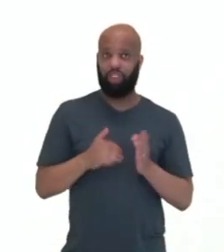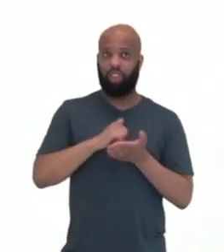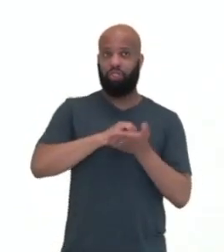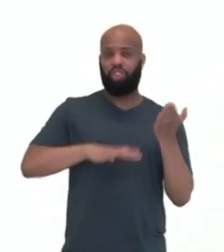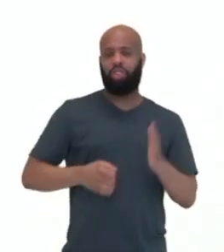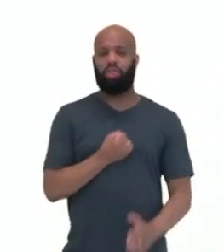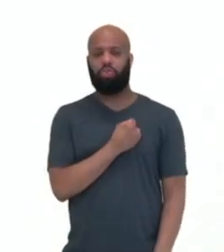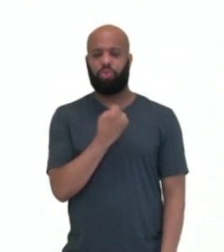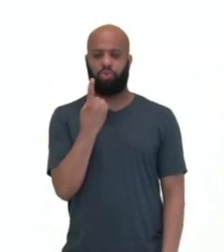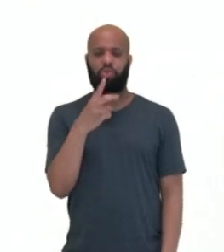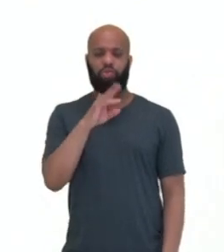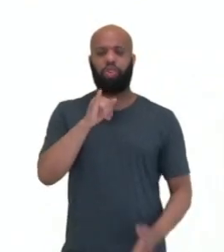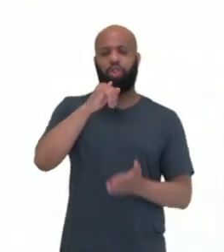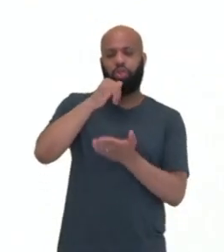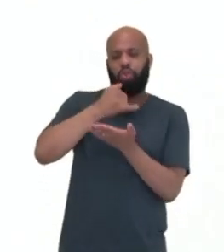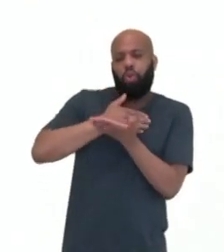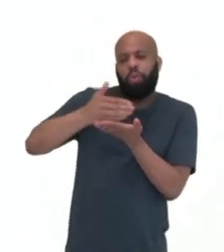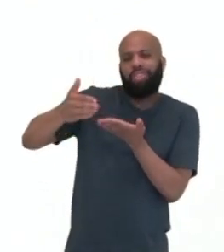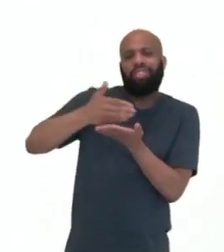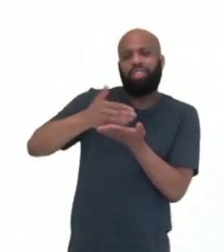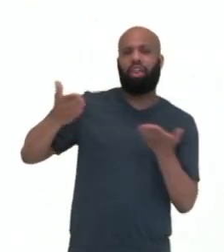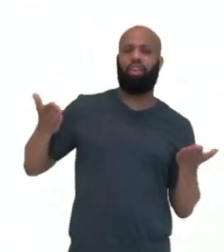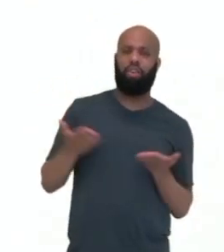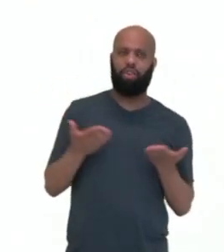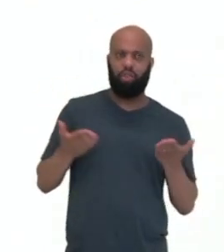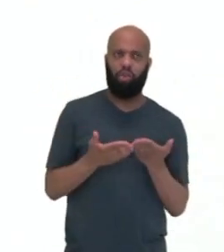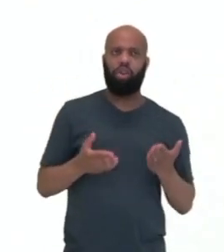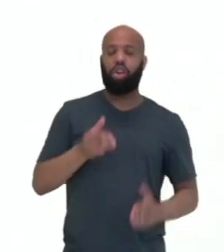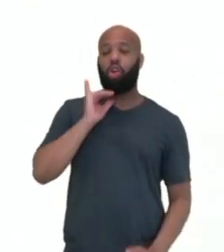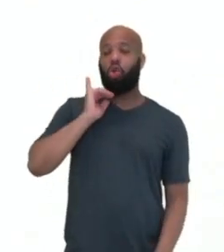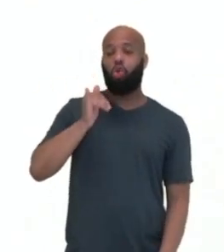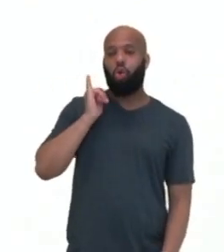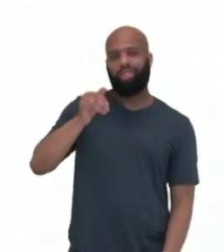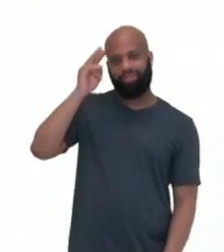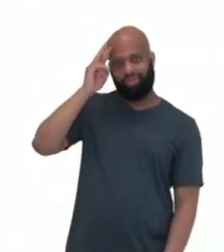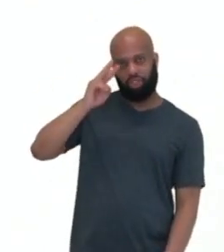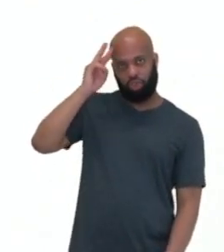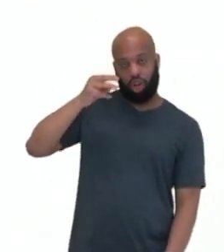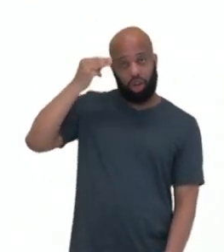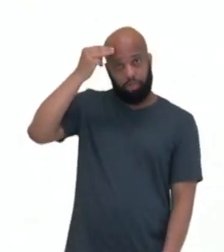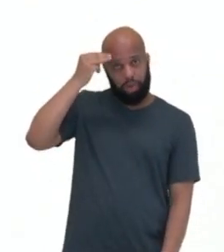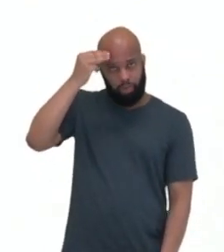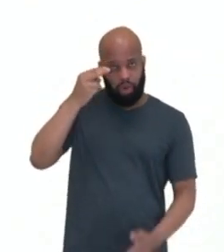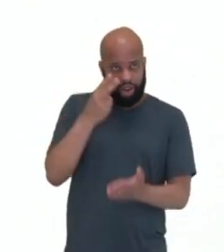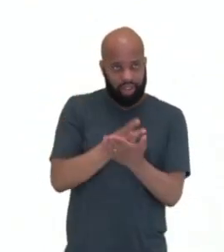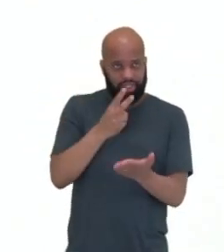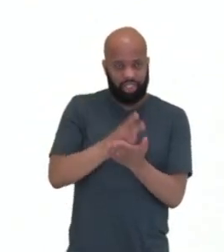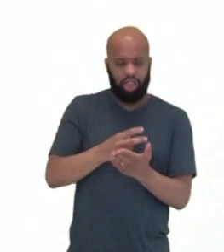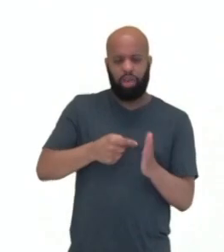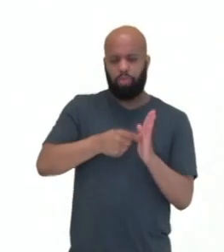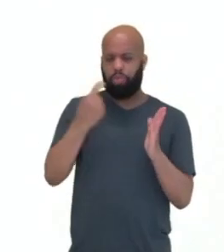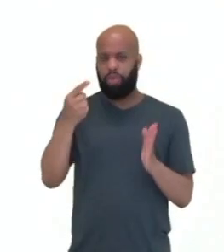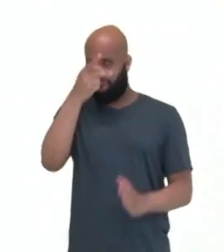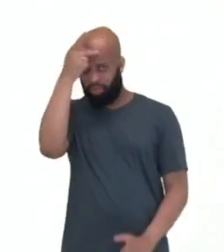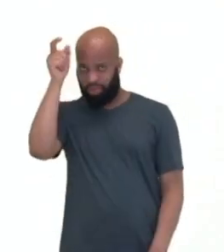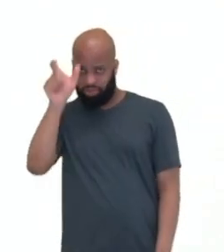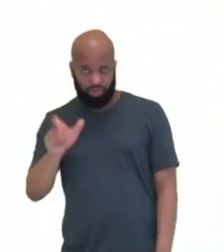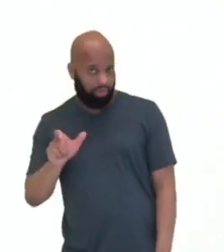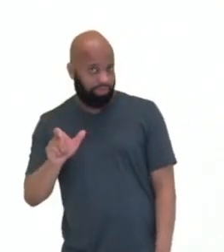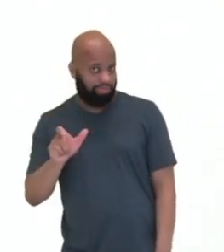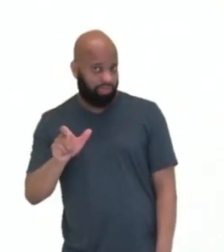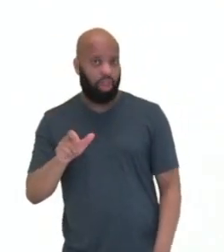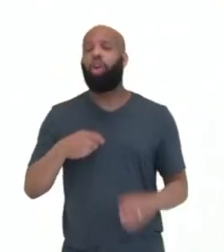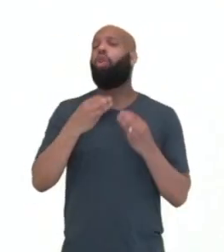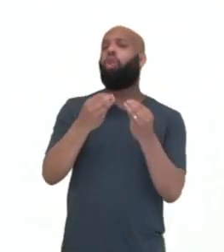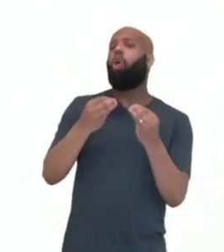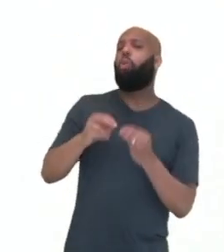Atividade 1 para começar os trabalhos, então. O narrador de memória sempre será um narrador em primeira pessoa?